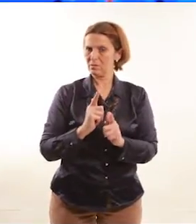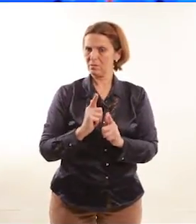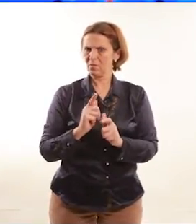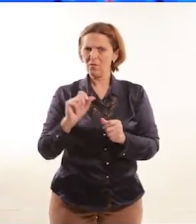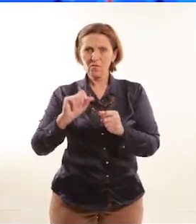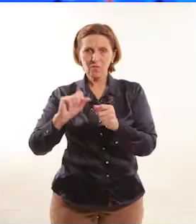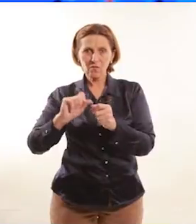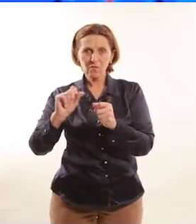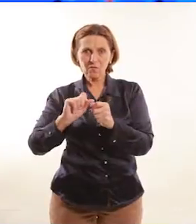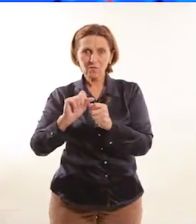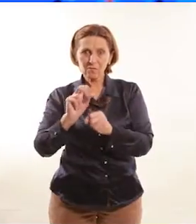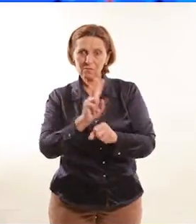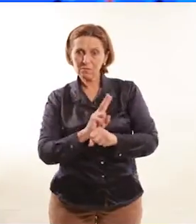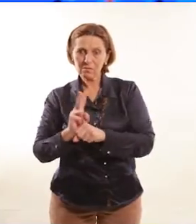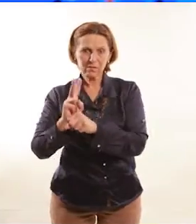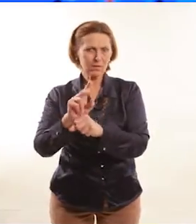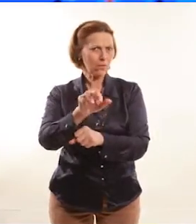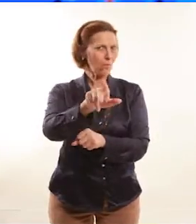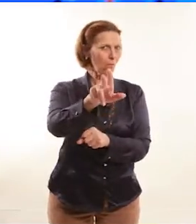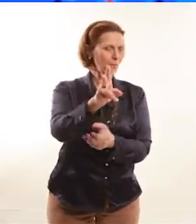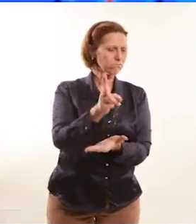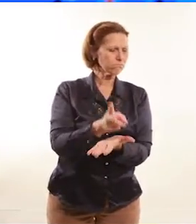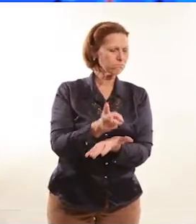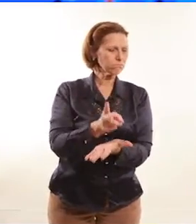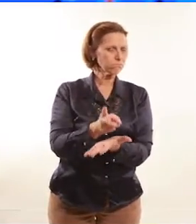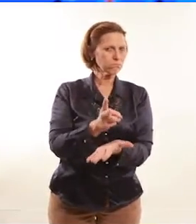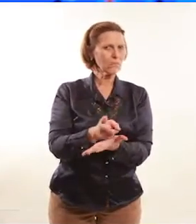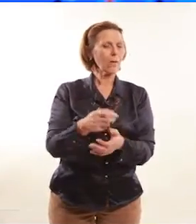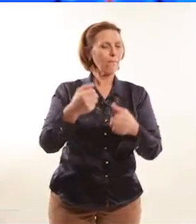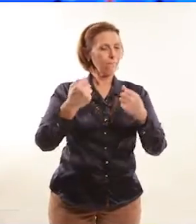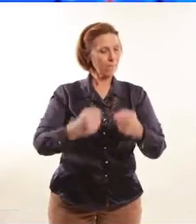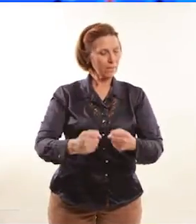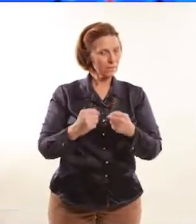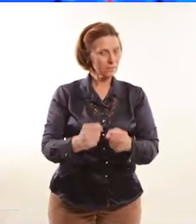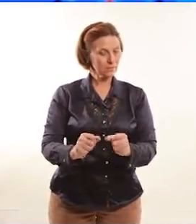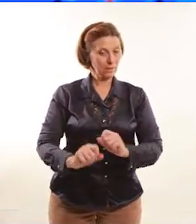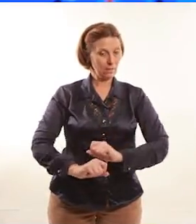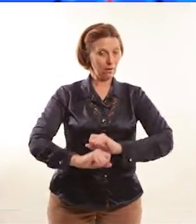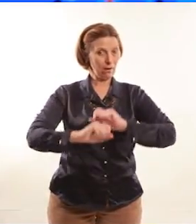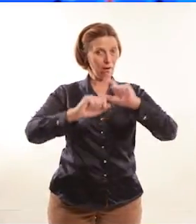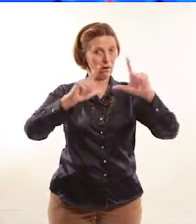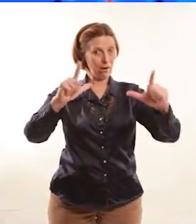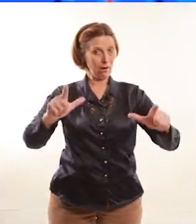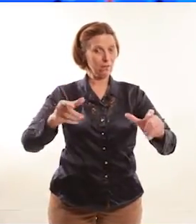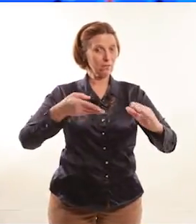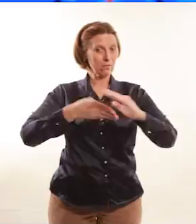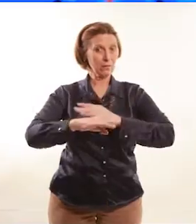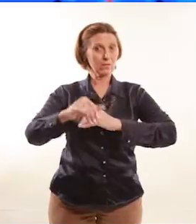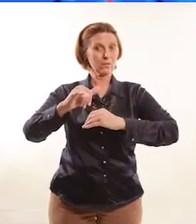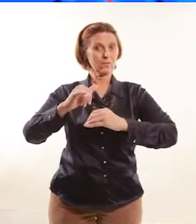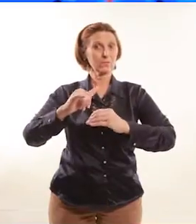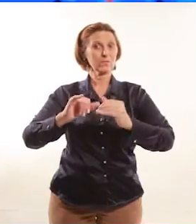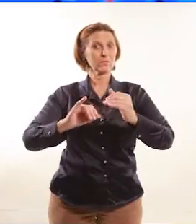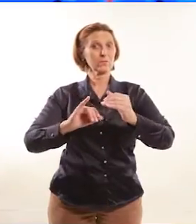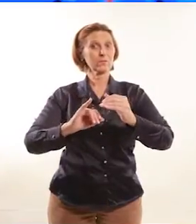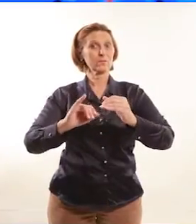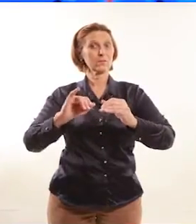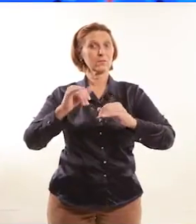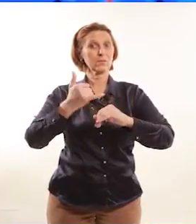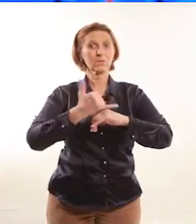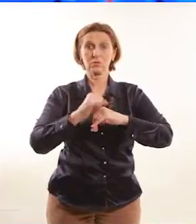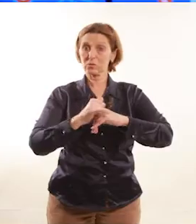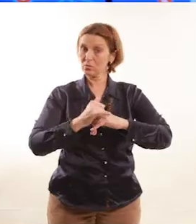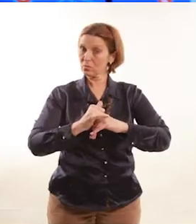de vigilância, elas seguem a mesma forma, né? As ações têm que estar contidas nesses instrumentos de gestão para a